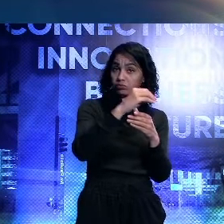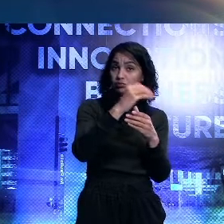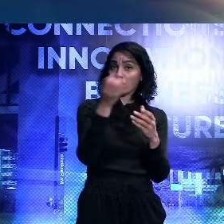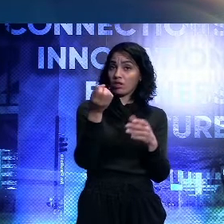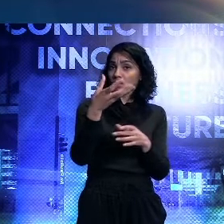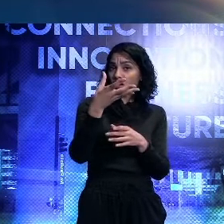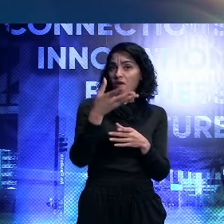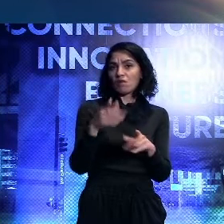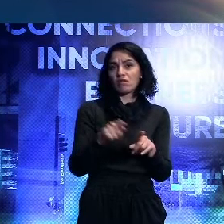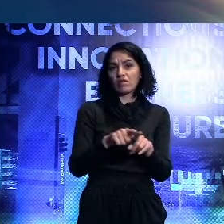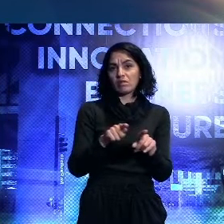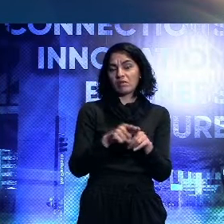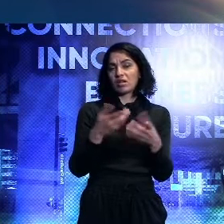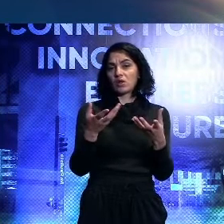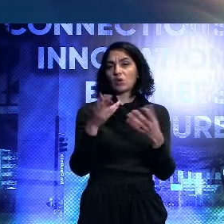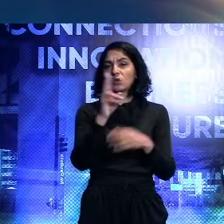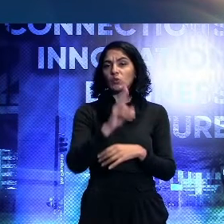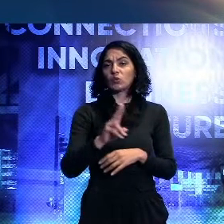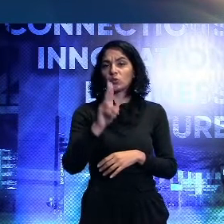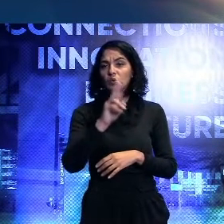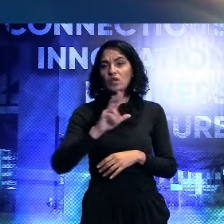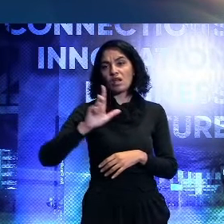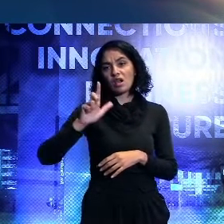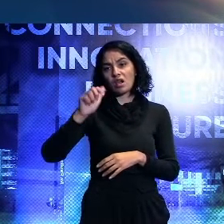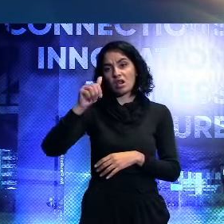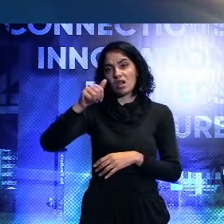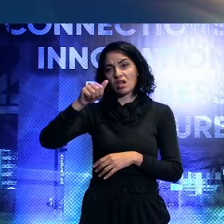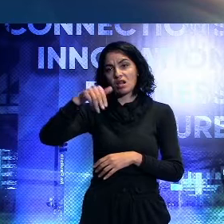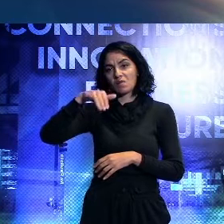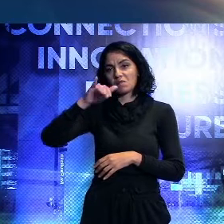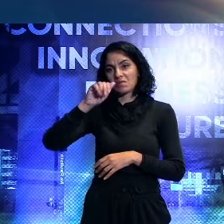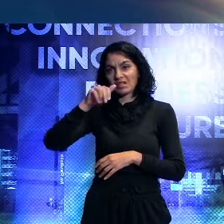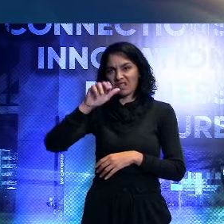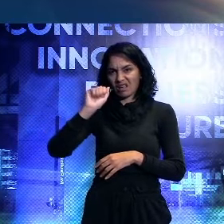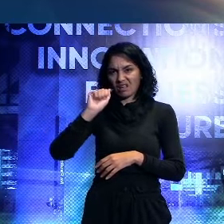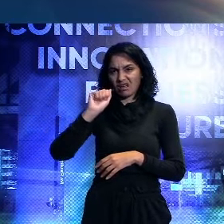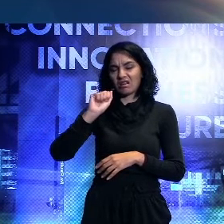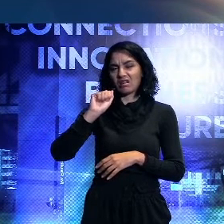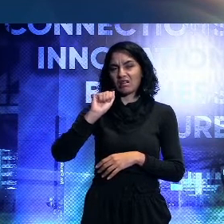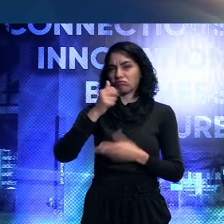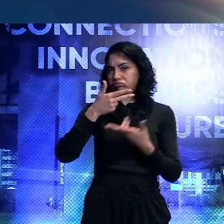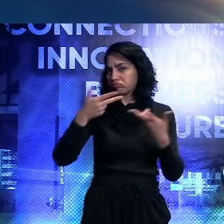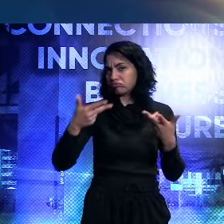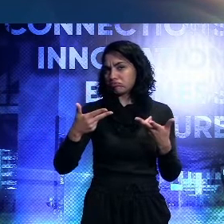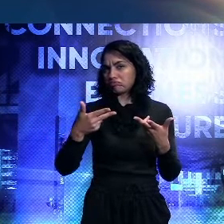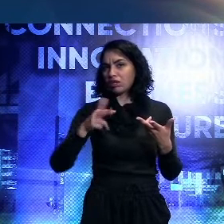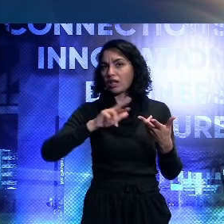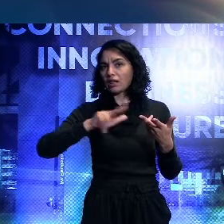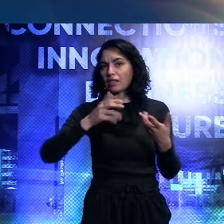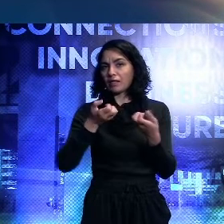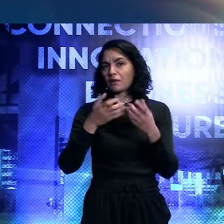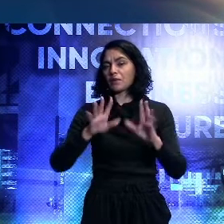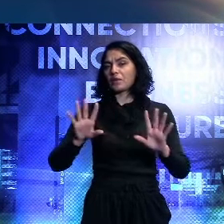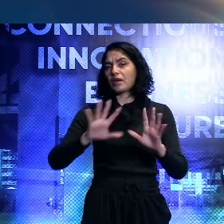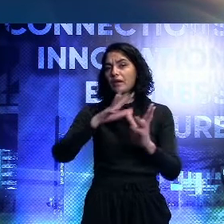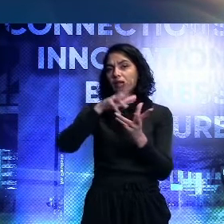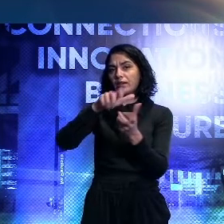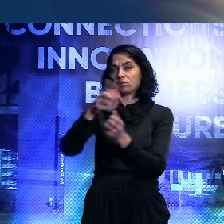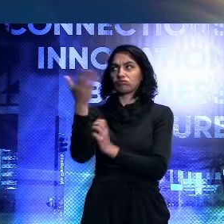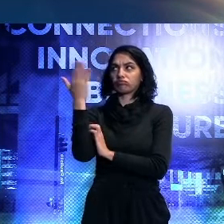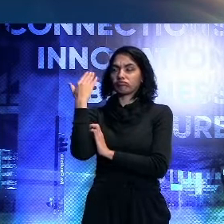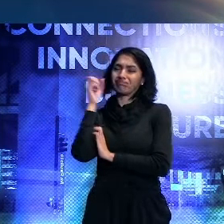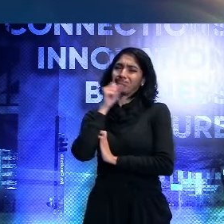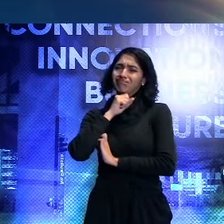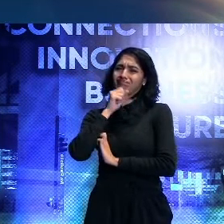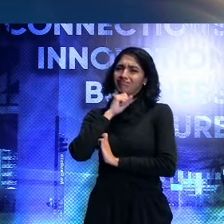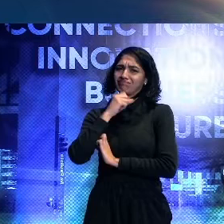usar a Lambda, a gente quer usar o Super Mega Blaster DynamoDB, a gente quer usar outras coisas, né? A gente não quer mais aquele mundo antigo que a gente estava